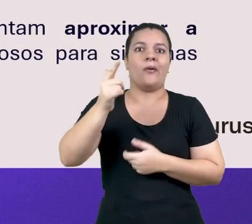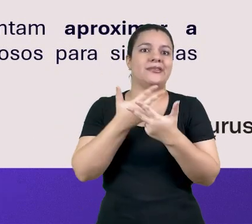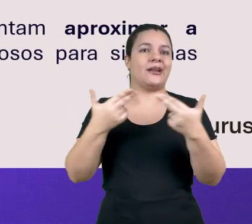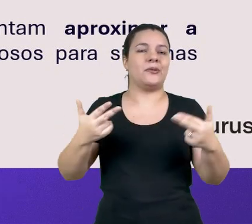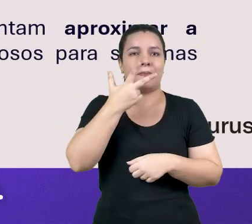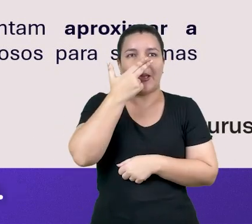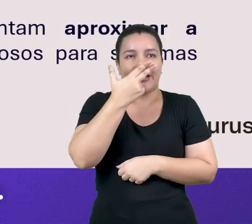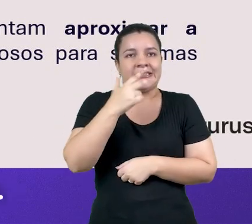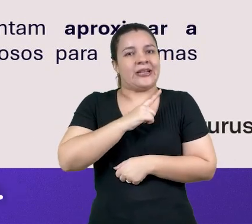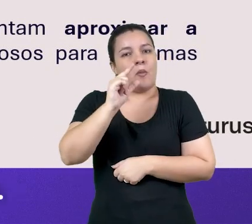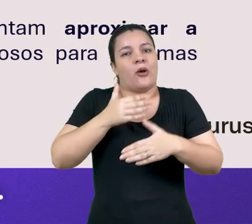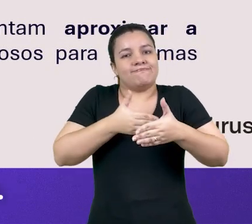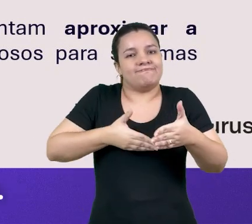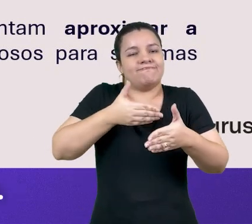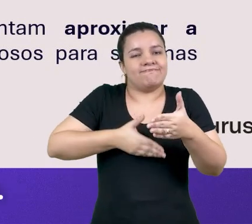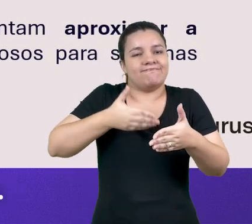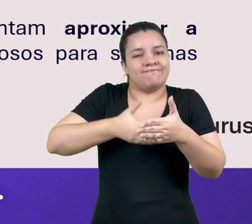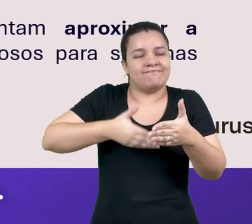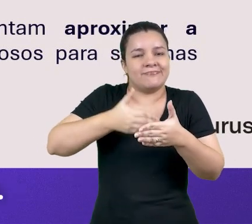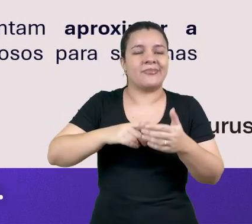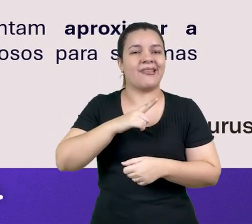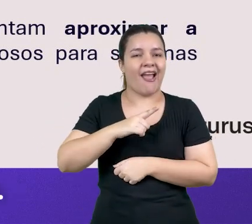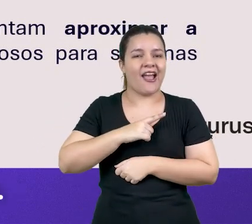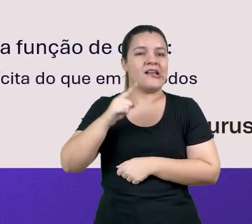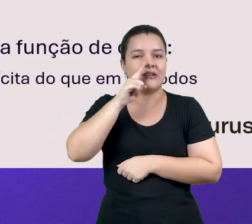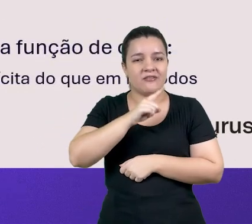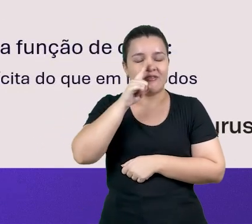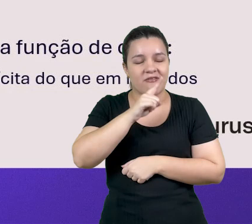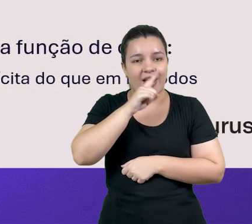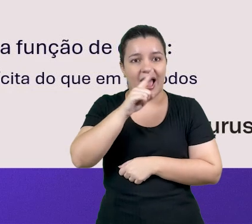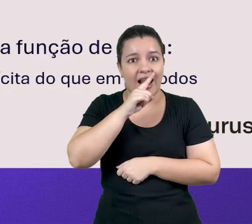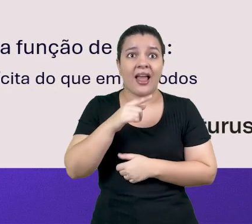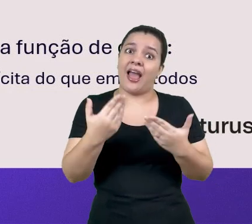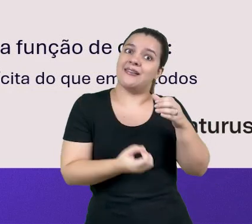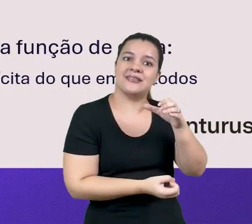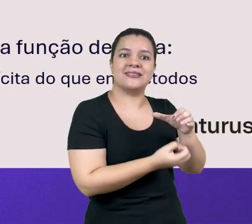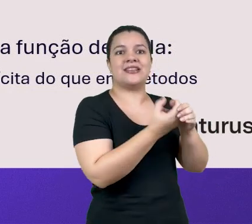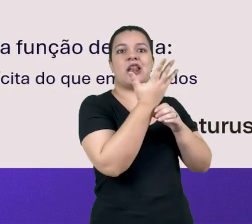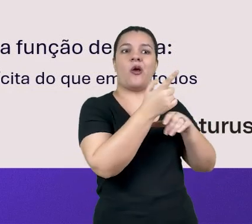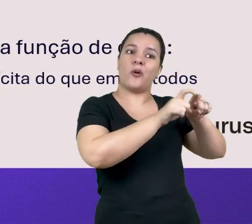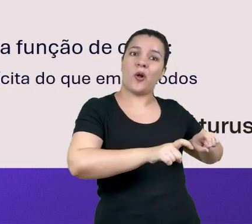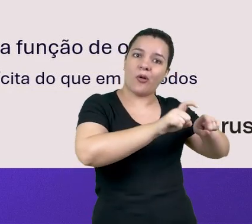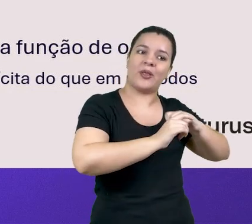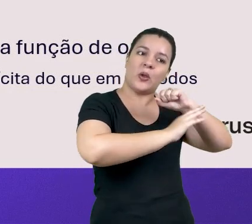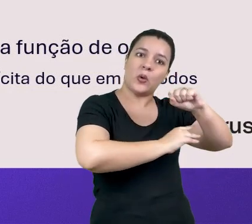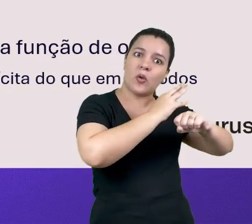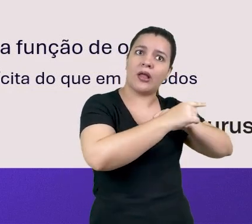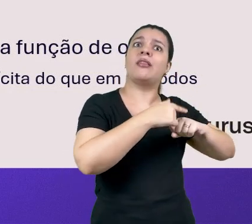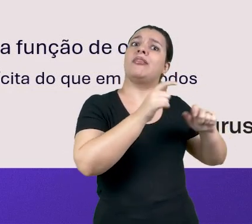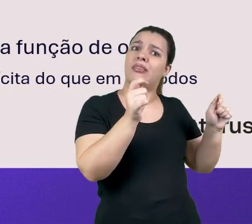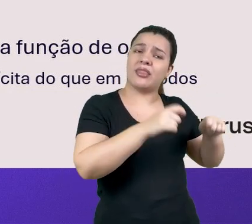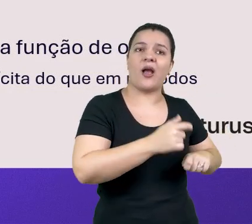outros sistemas, essa aproximação ela começa a ter defeitos. E aí surge justamente a computação